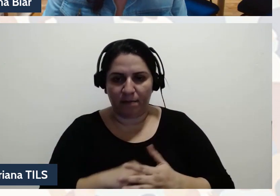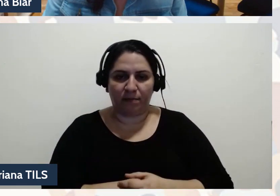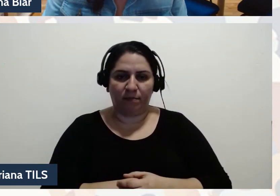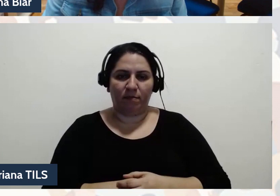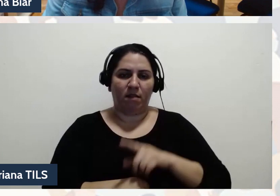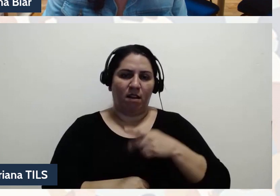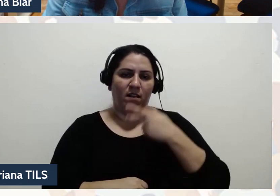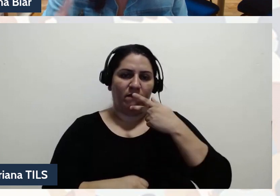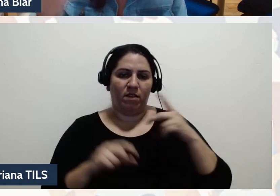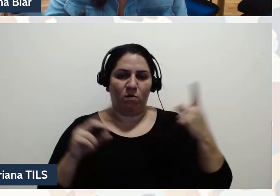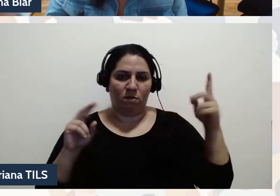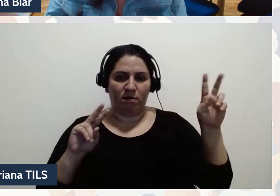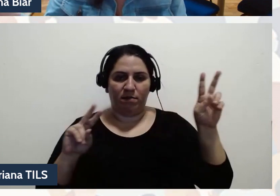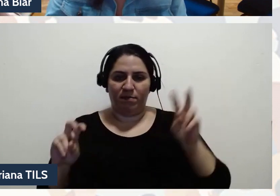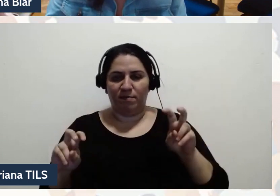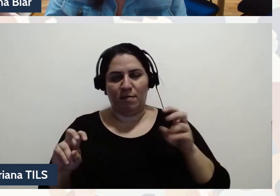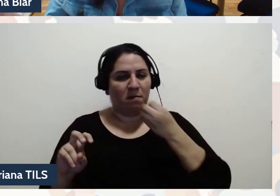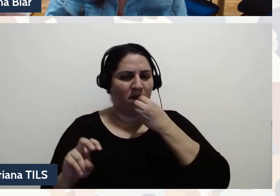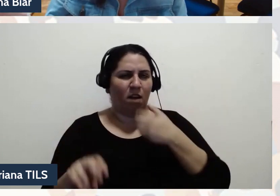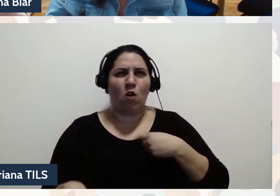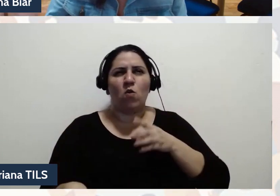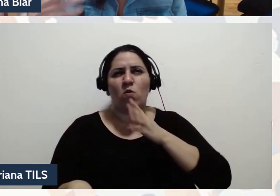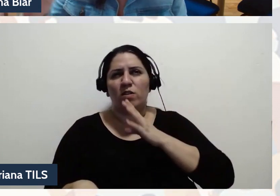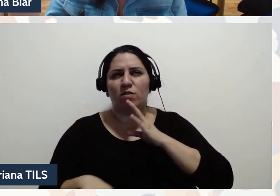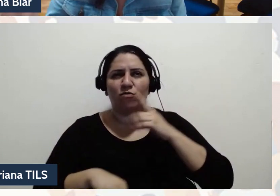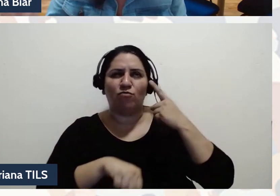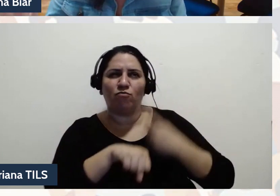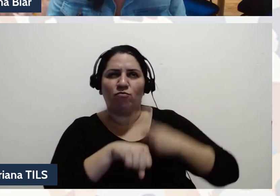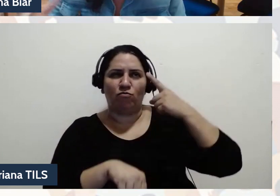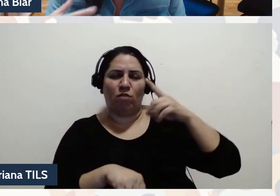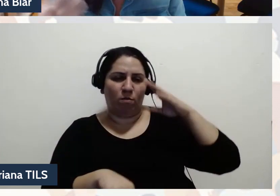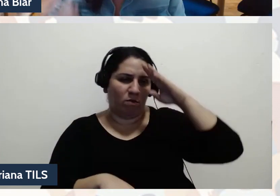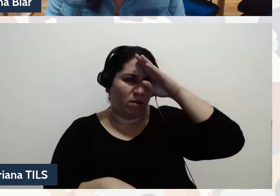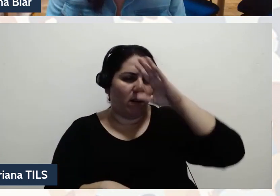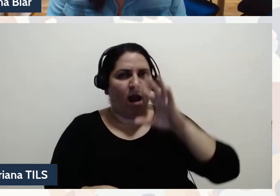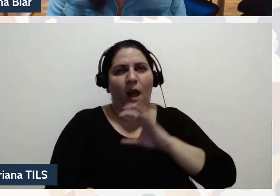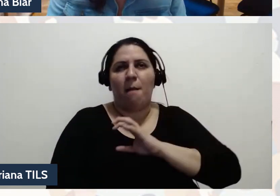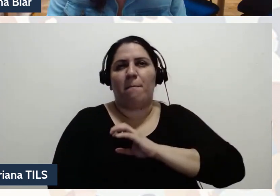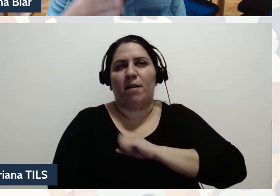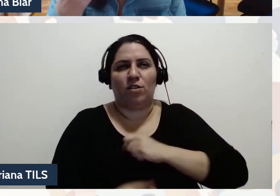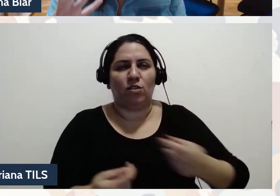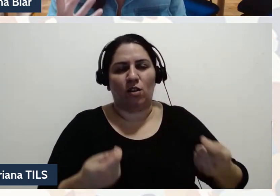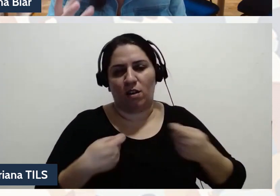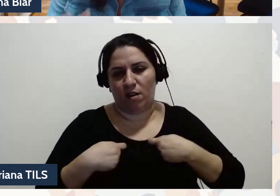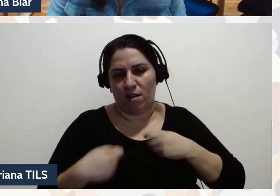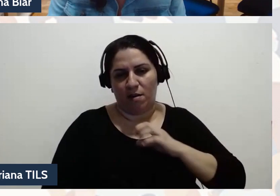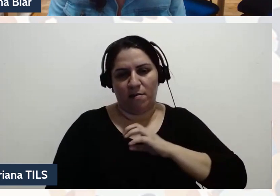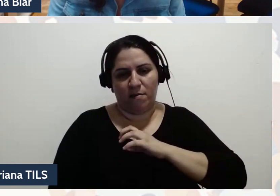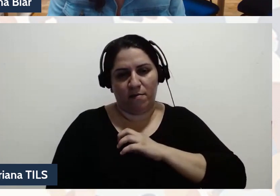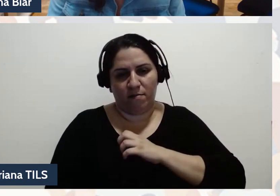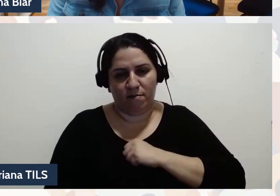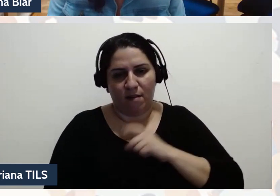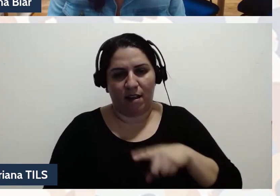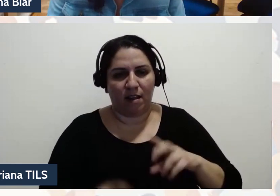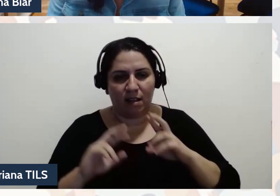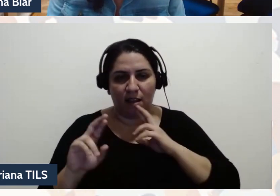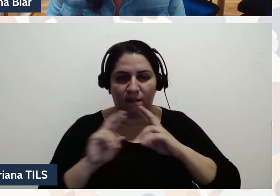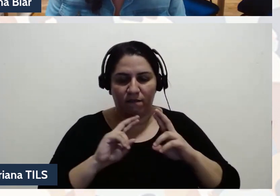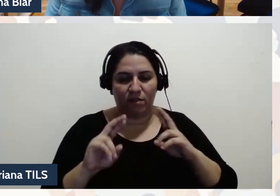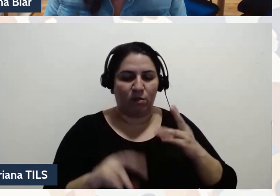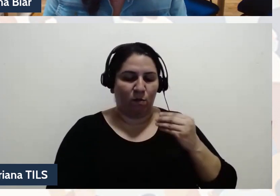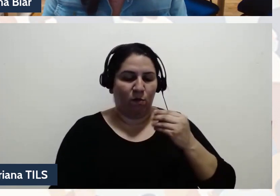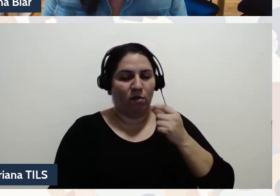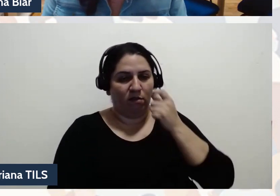fala maravilhosa, que ela diz que conheceu o Bolsonaro no carro e que ela se apaixonou por ele. Enfim, é uma entrevista bem